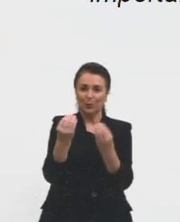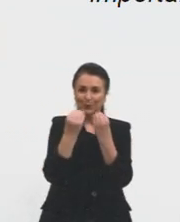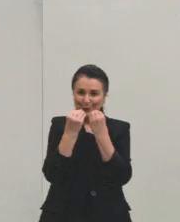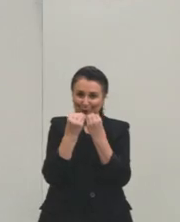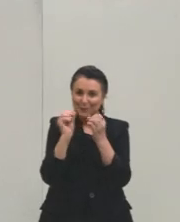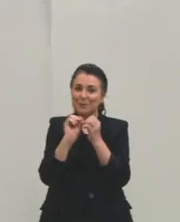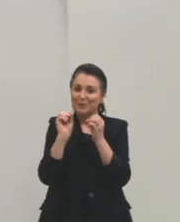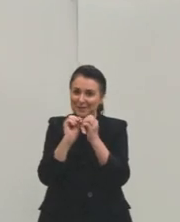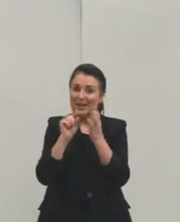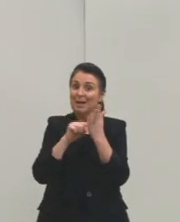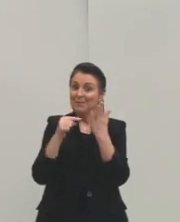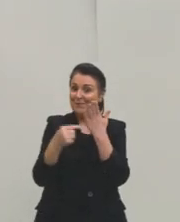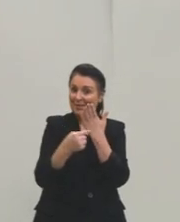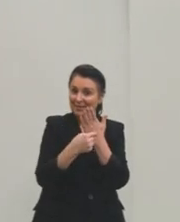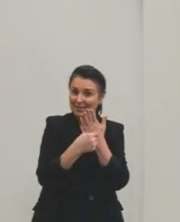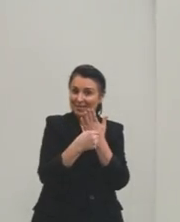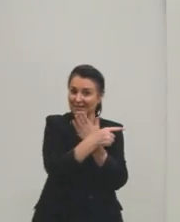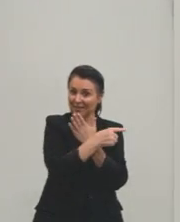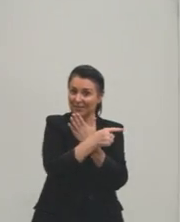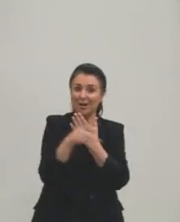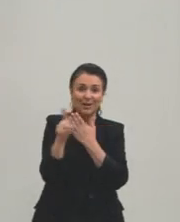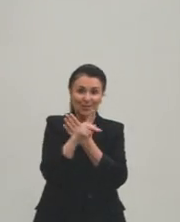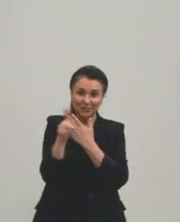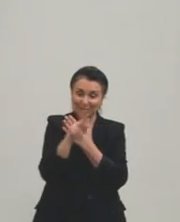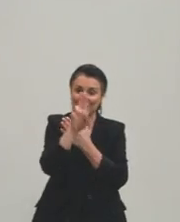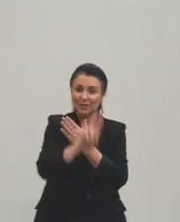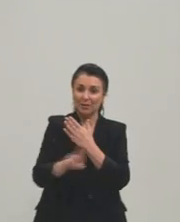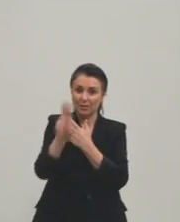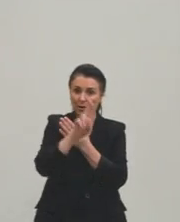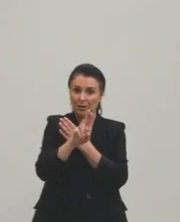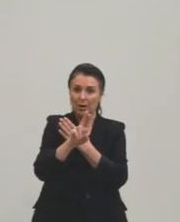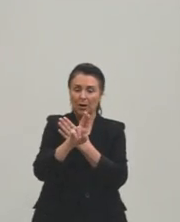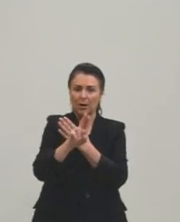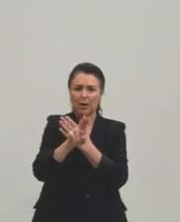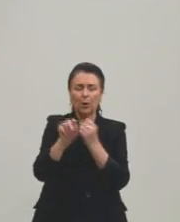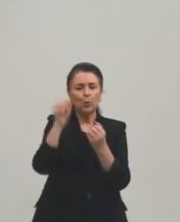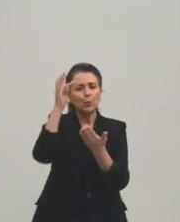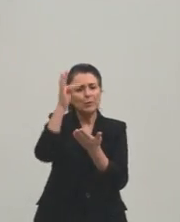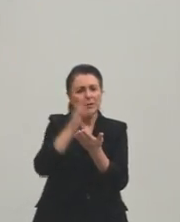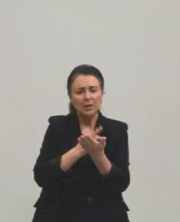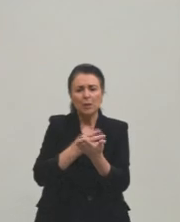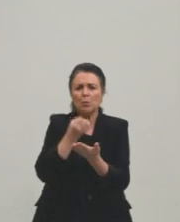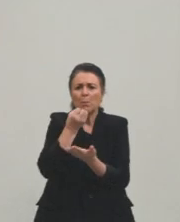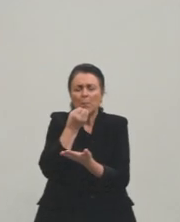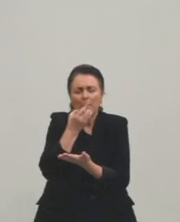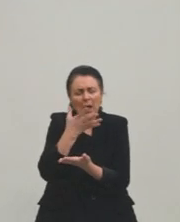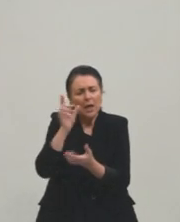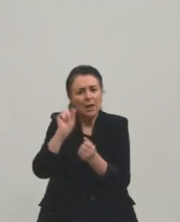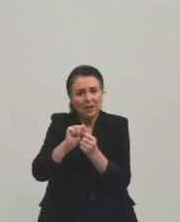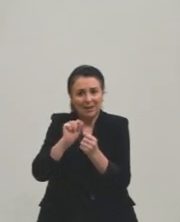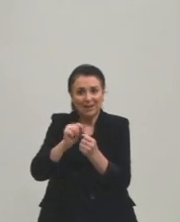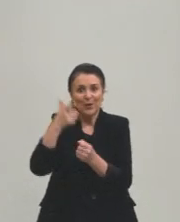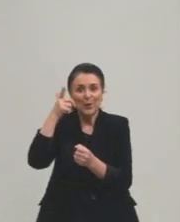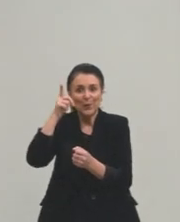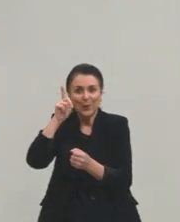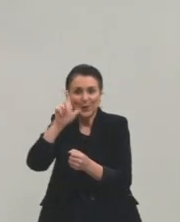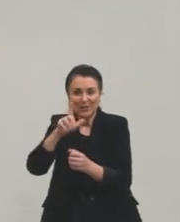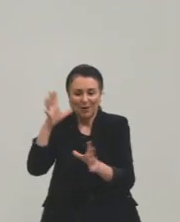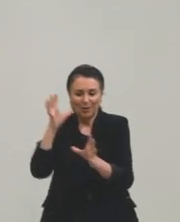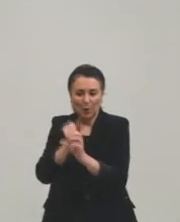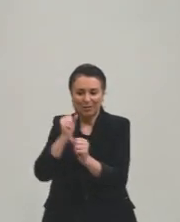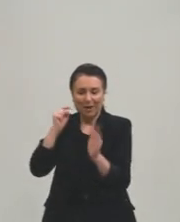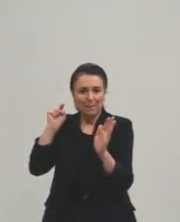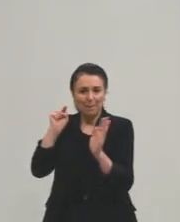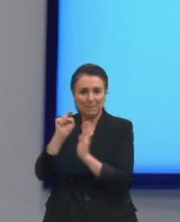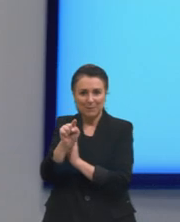tão bem amarrado tão bem construído também pensado que alcançou a nota meu né